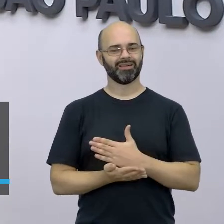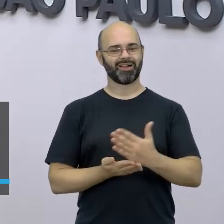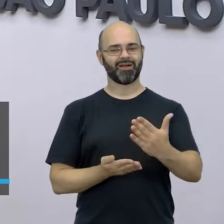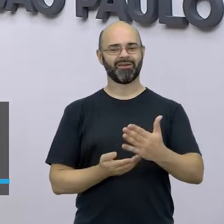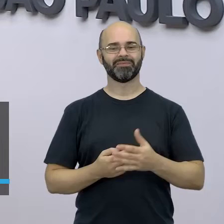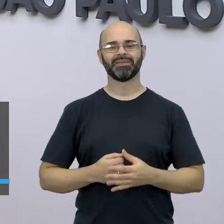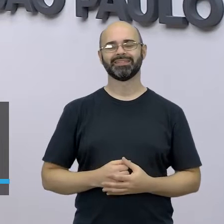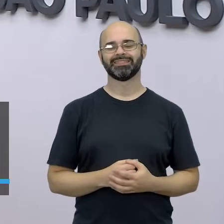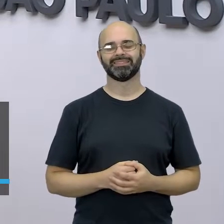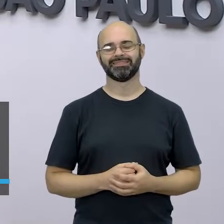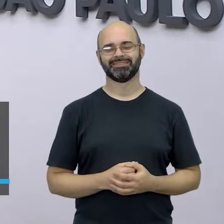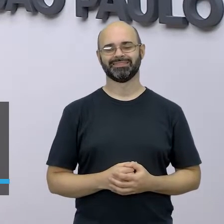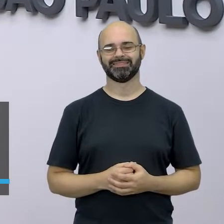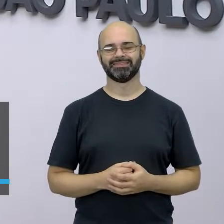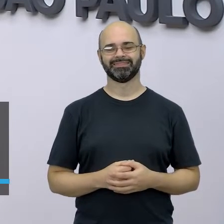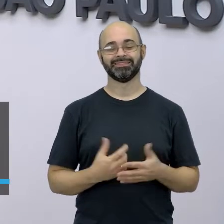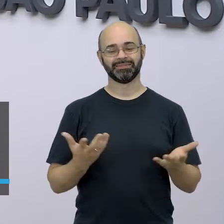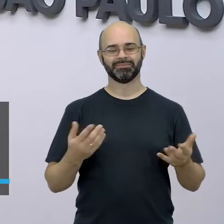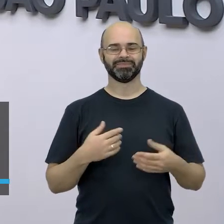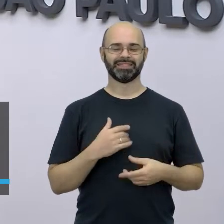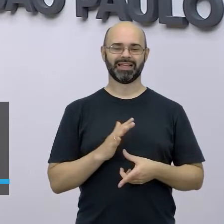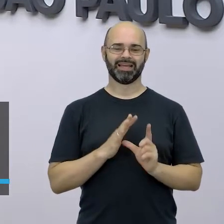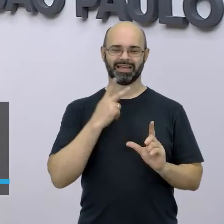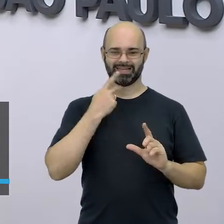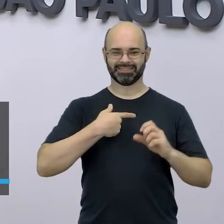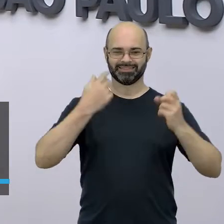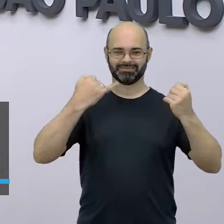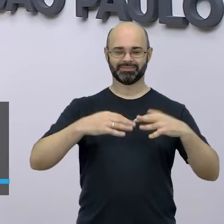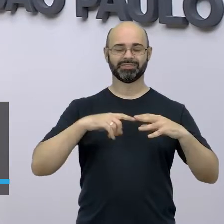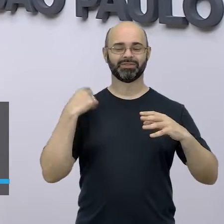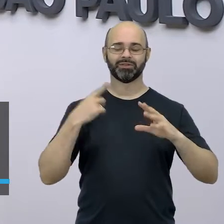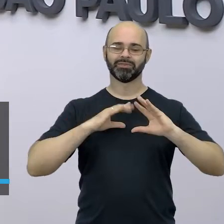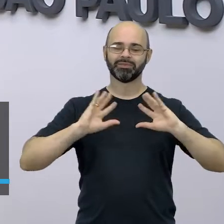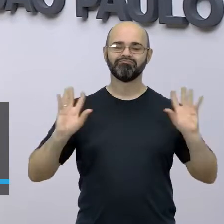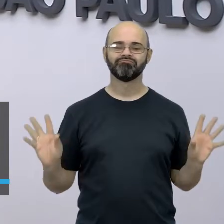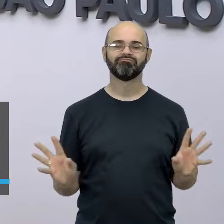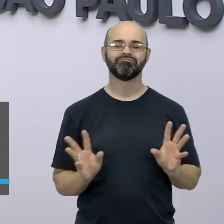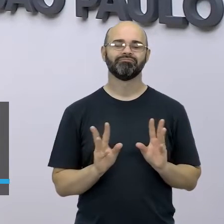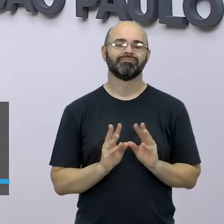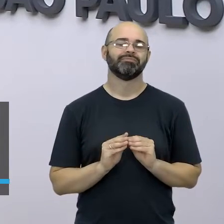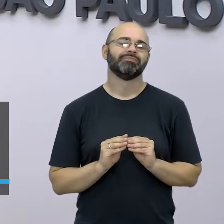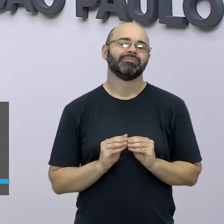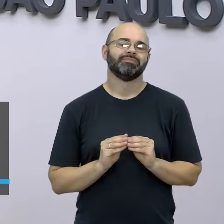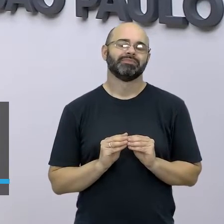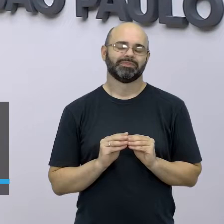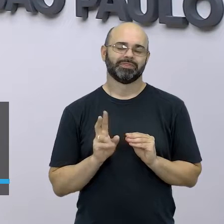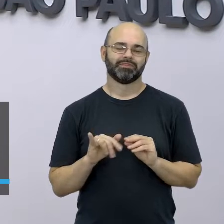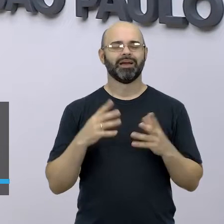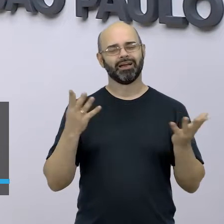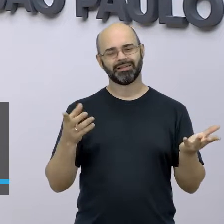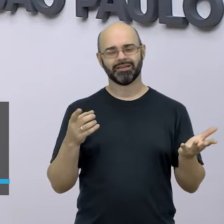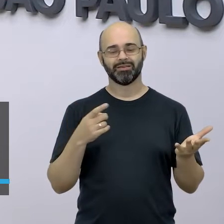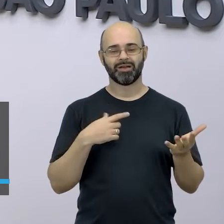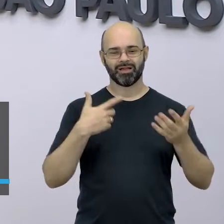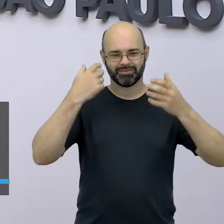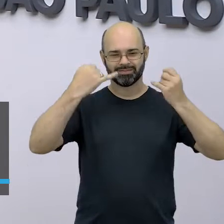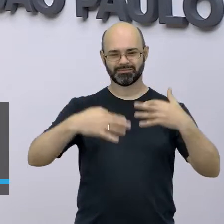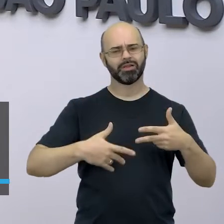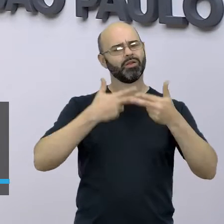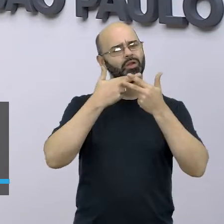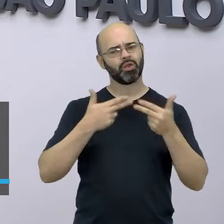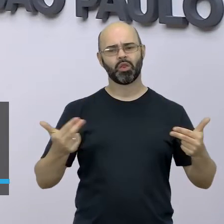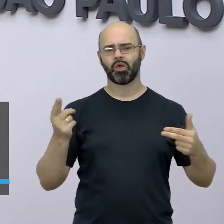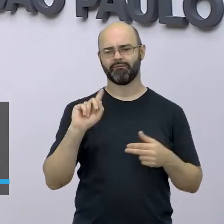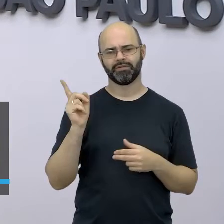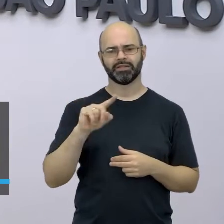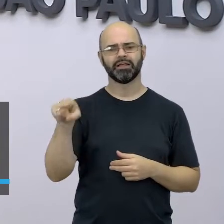vai fazer uma sistematização, um sobrevoo, então nada do que eu for falar nessa aula será novidade,